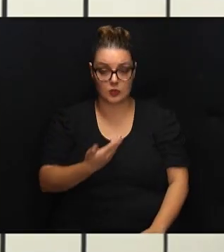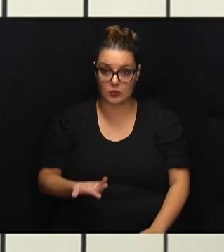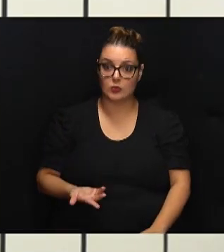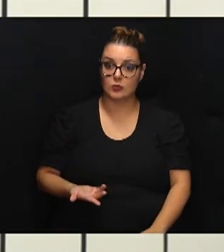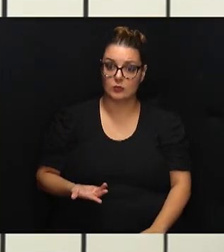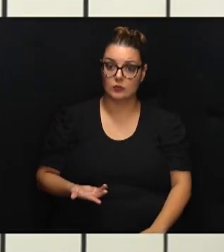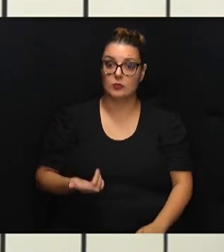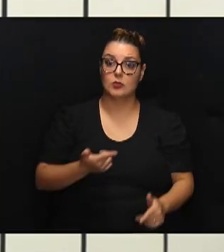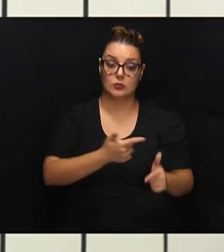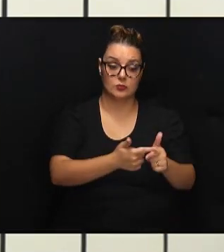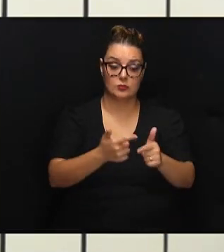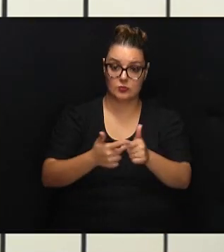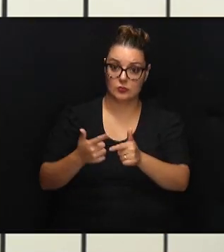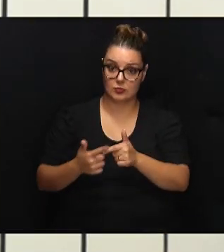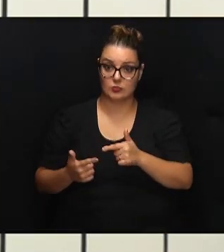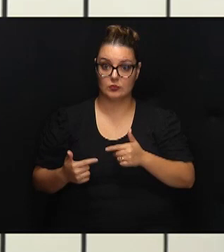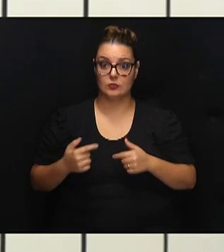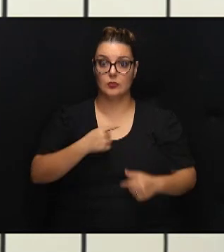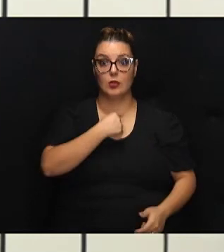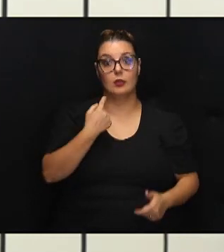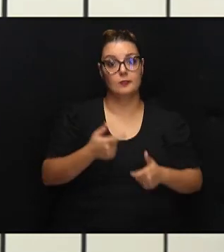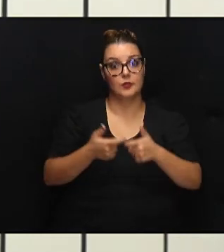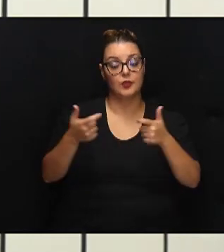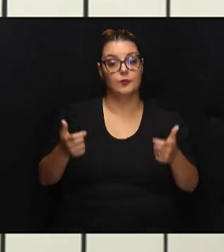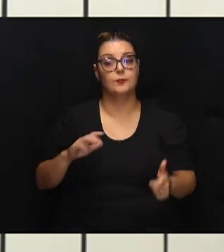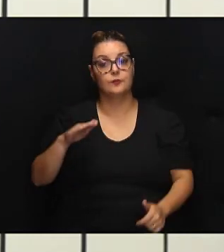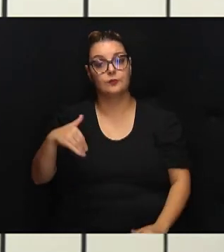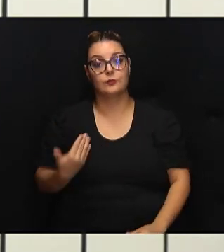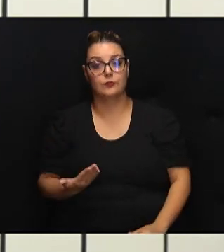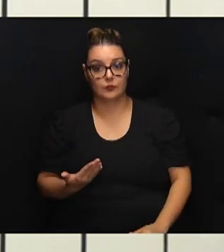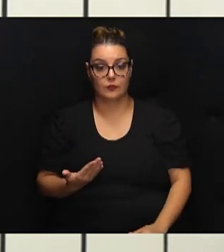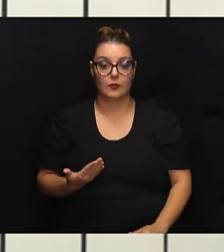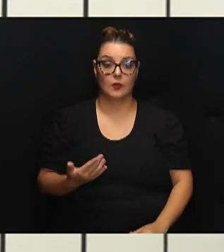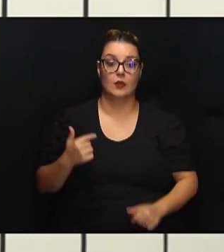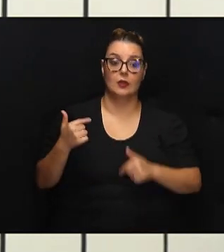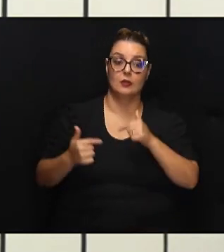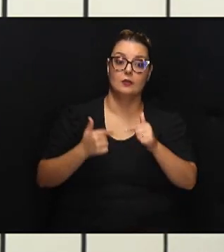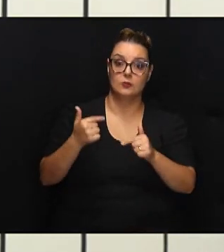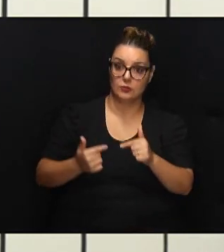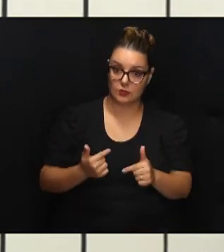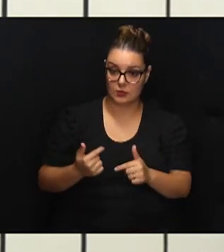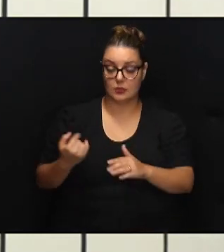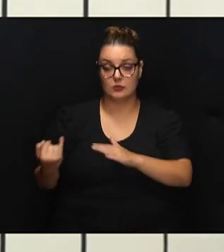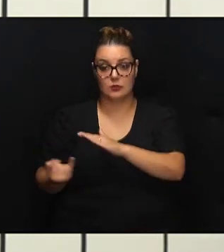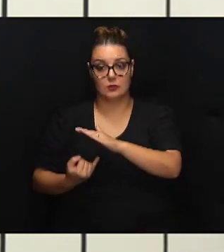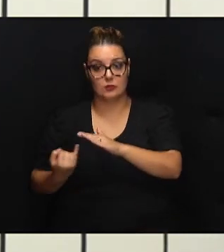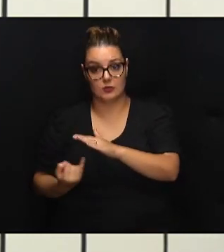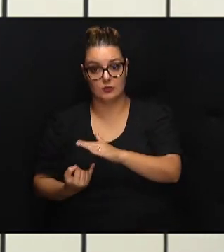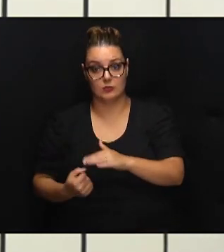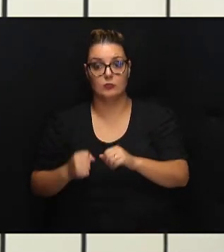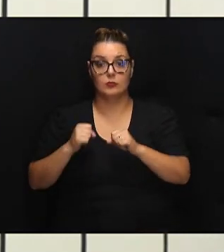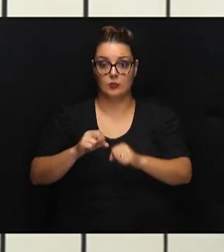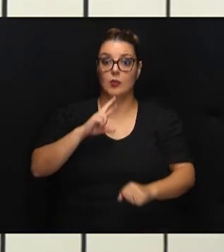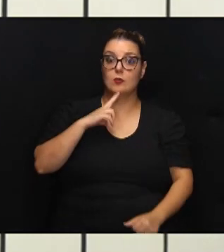os problemas a longo prazo quando a gente está trabalhando na informalidade. Pode resolver o seu problema agora,